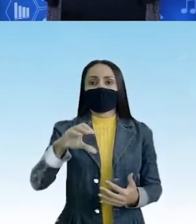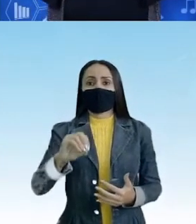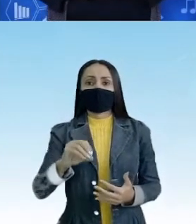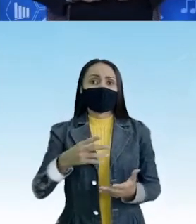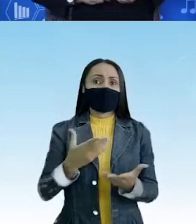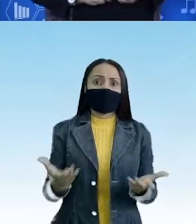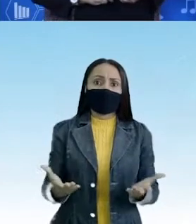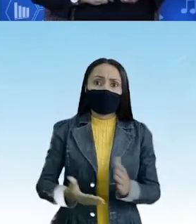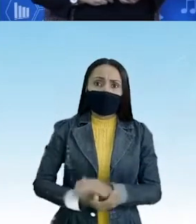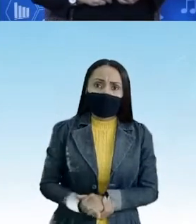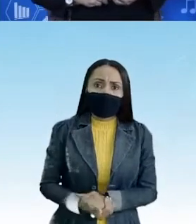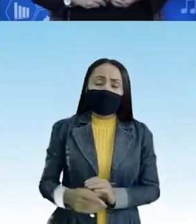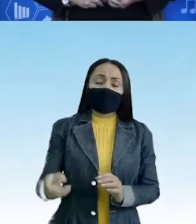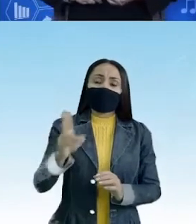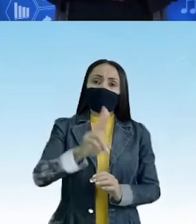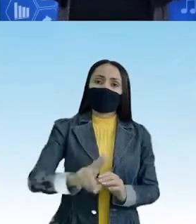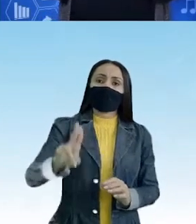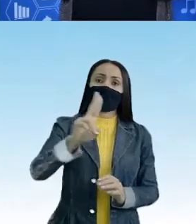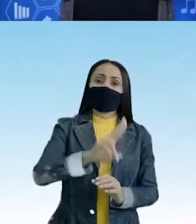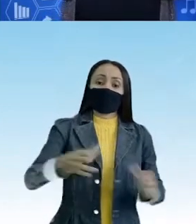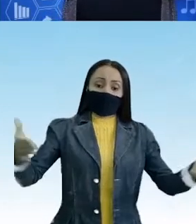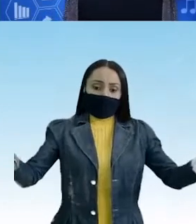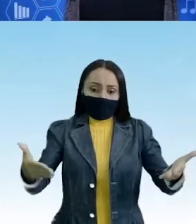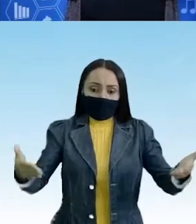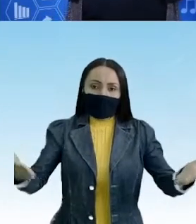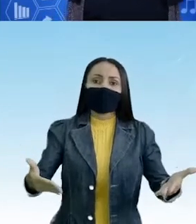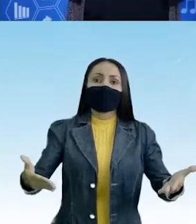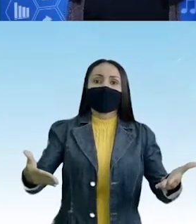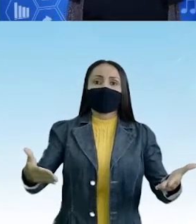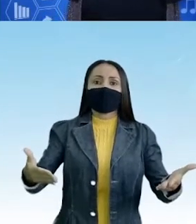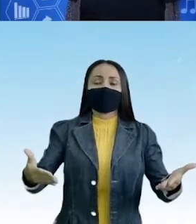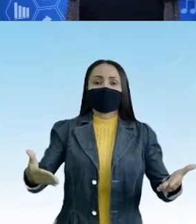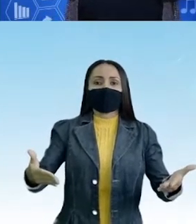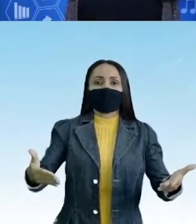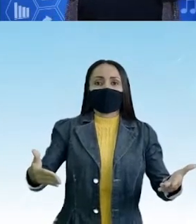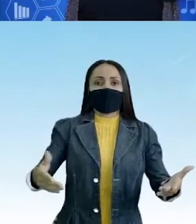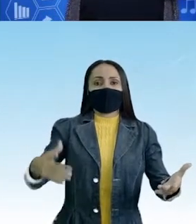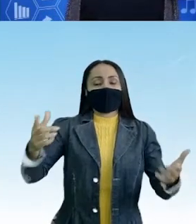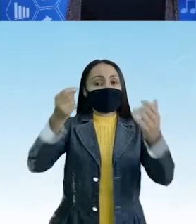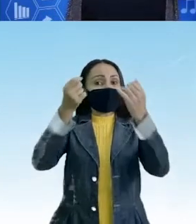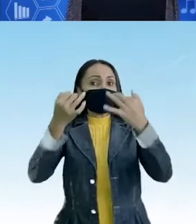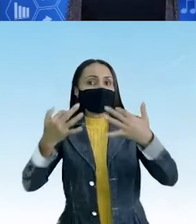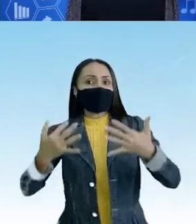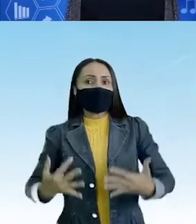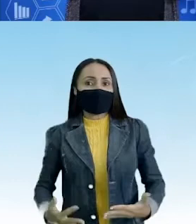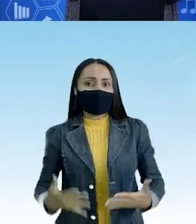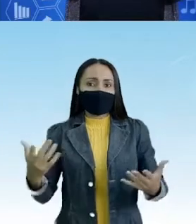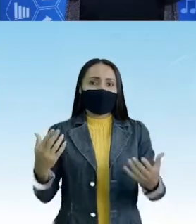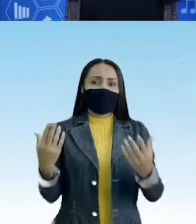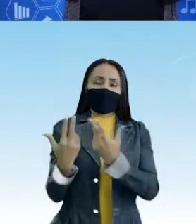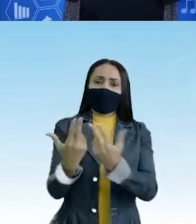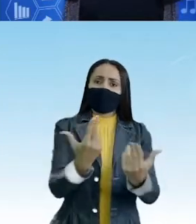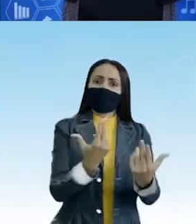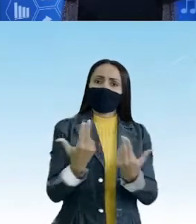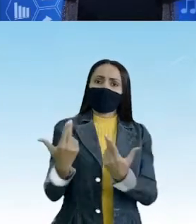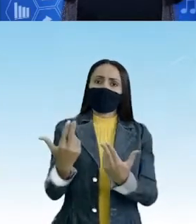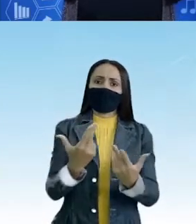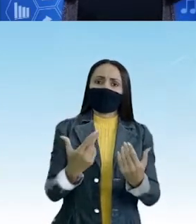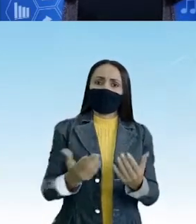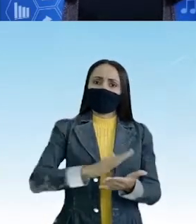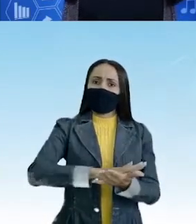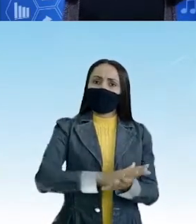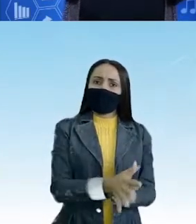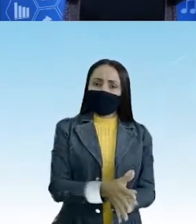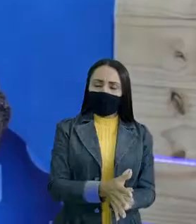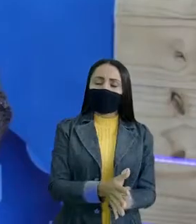termo correto utilizado hoje, gente, é para definir uma igualdade racial e preconceito de